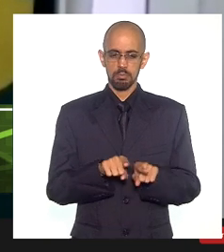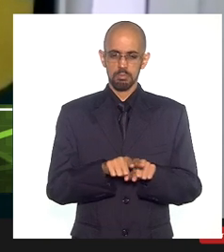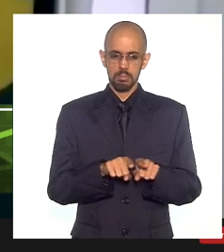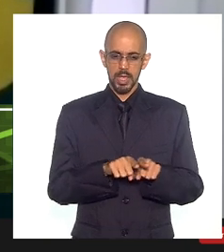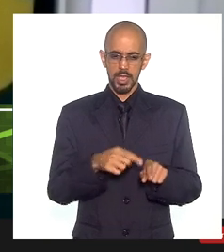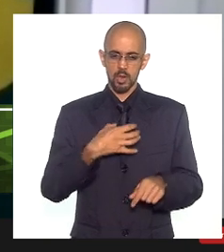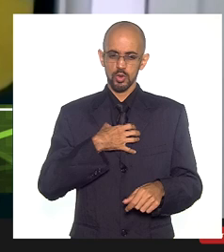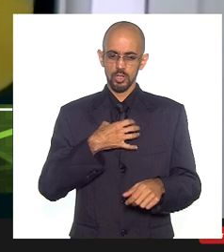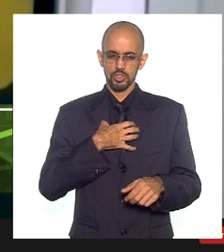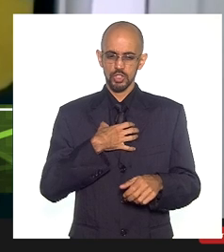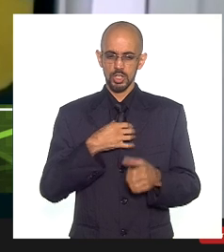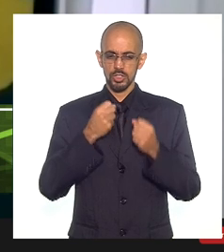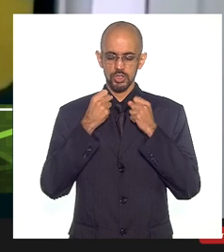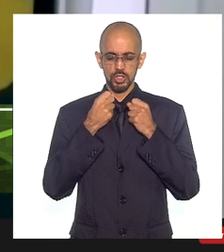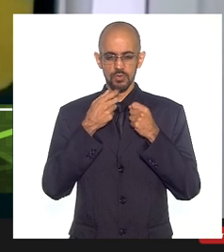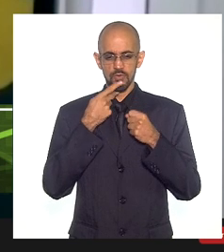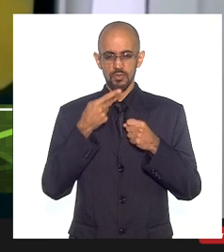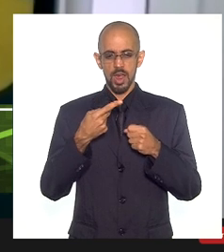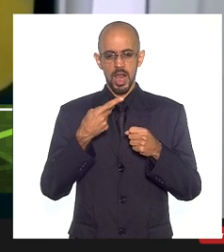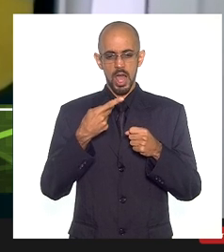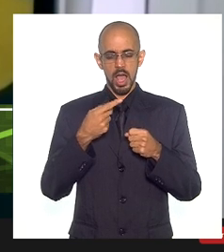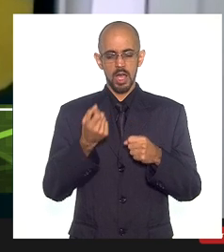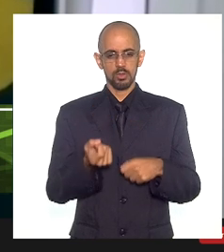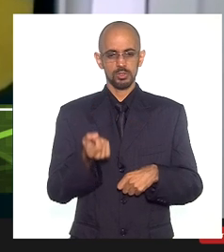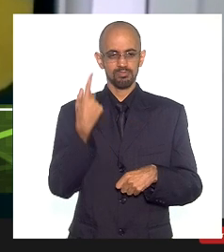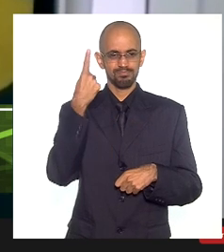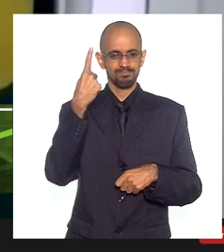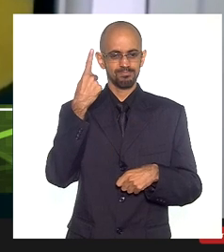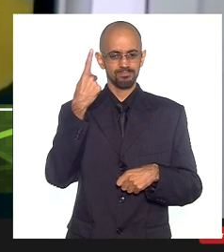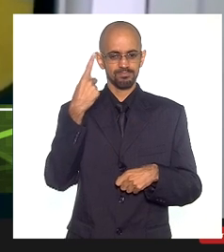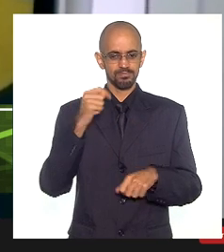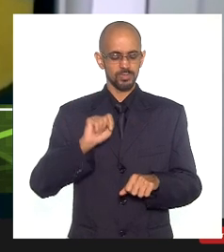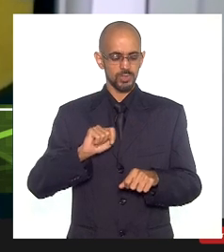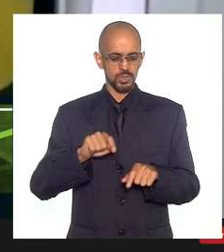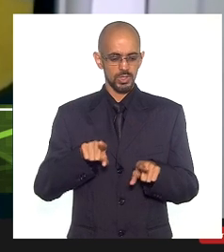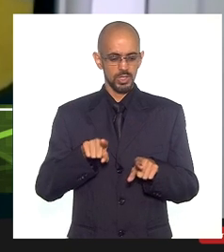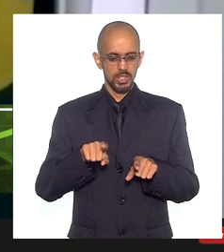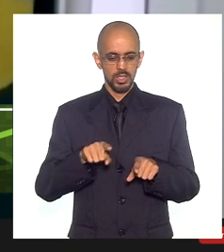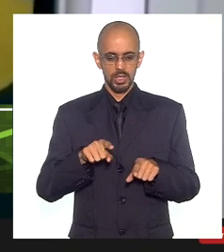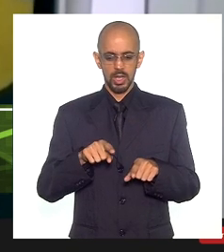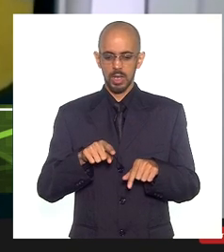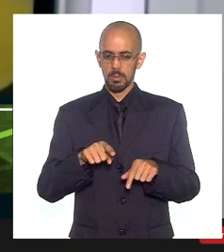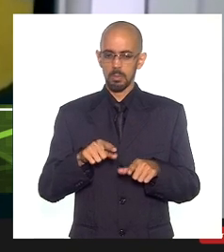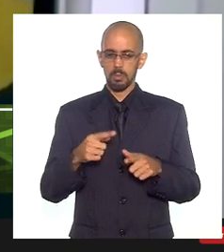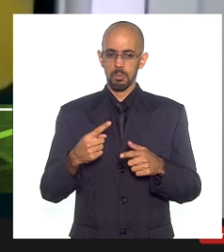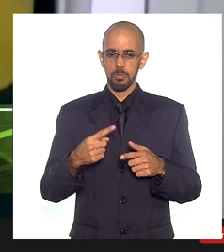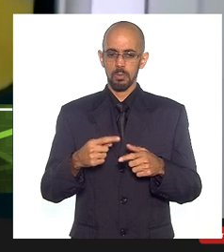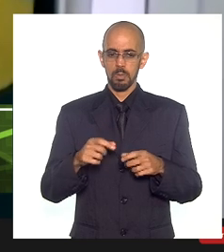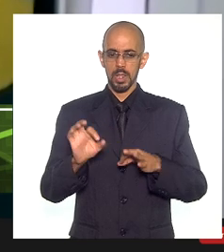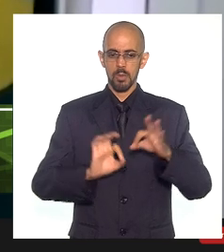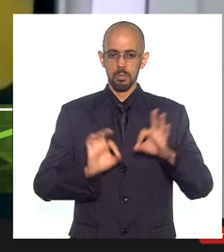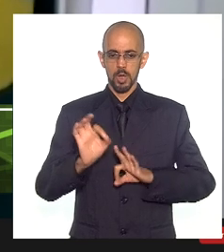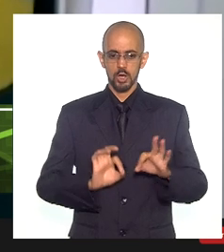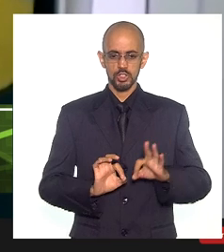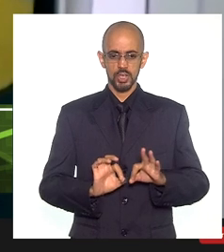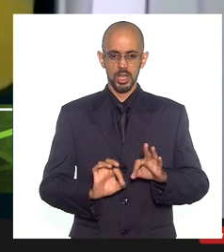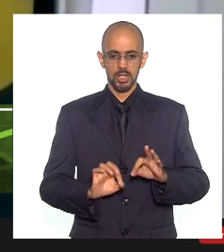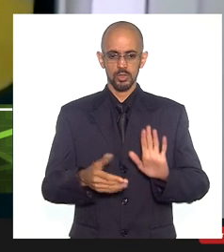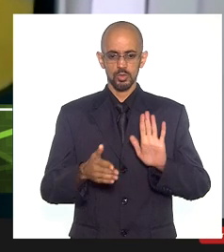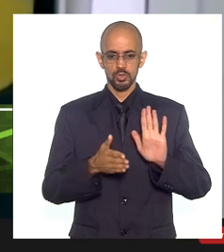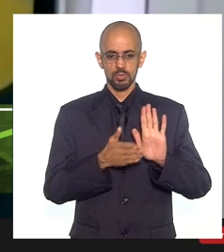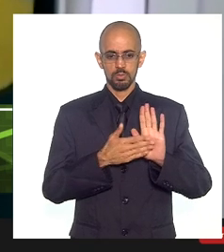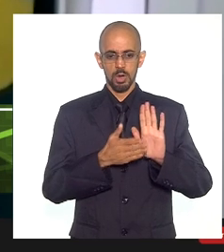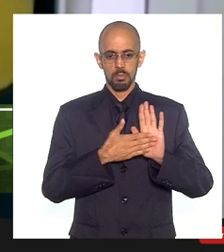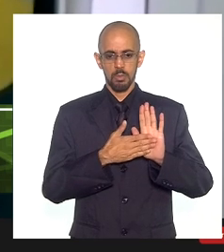o nosso estranhamento, o nosso estupor e o nosso desagravo ao projeto que foi apresentado na UERJ, que propunha,